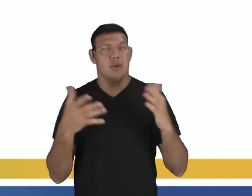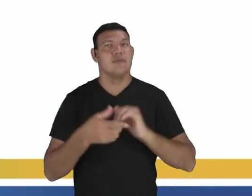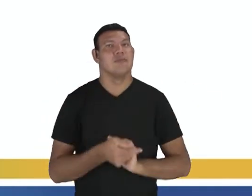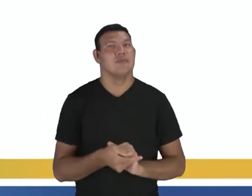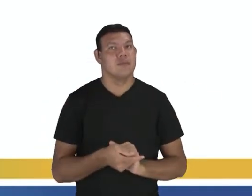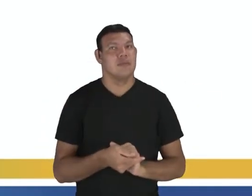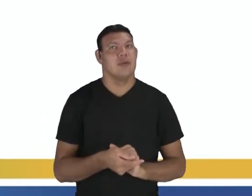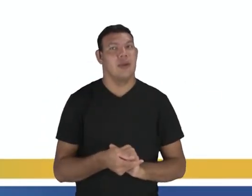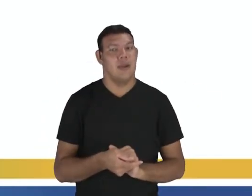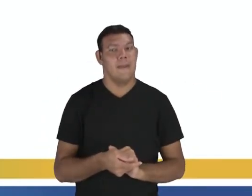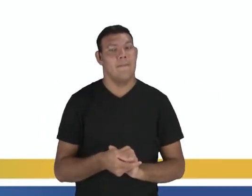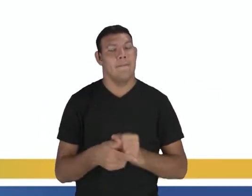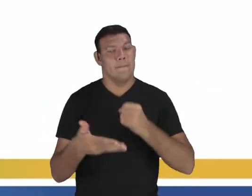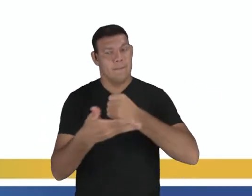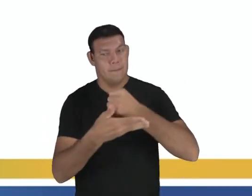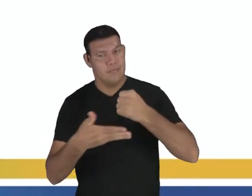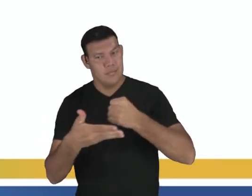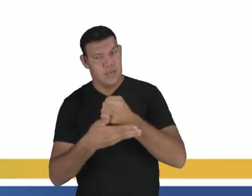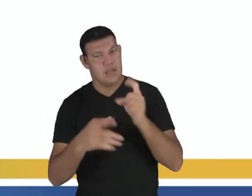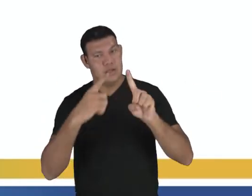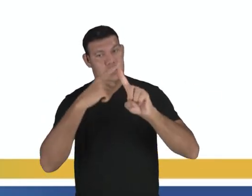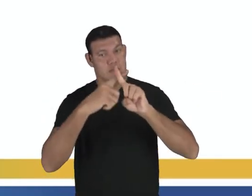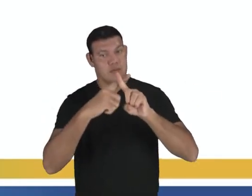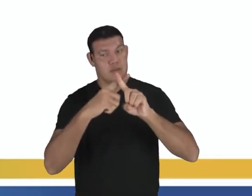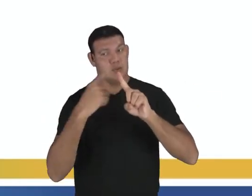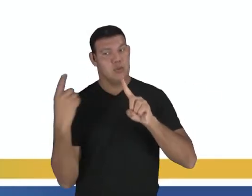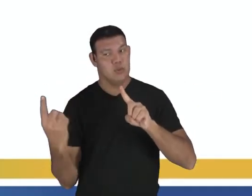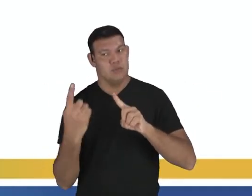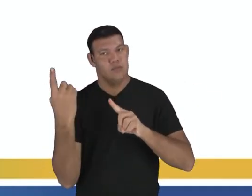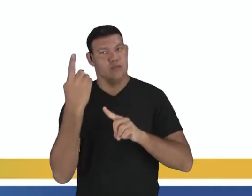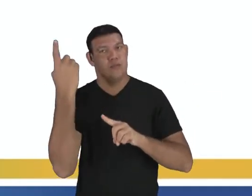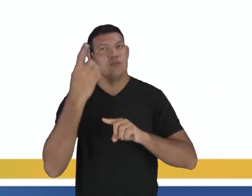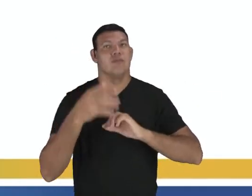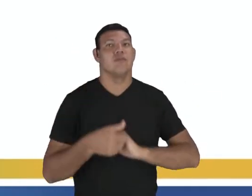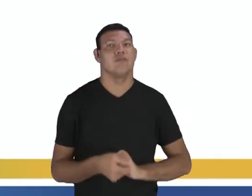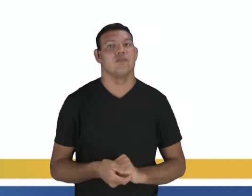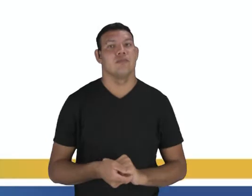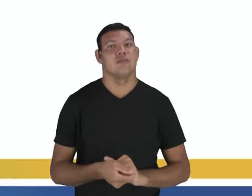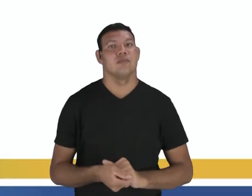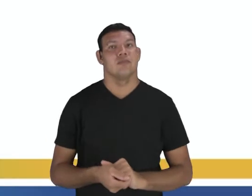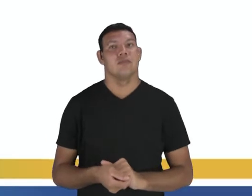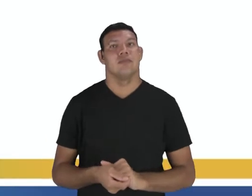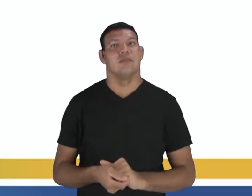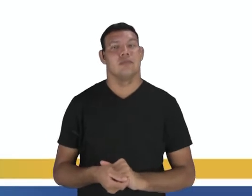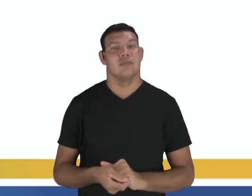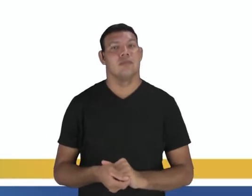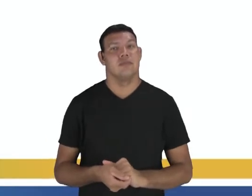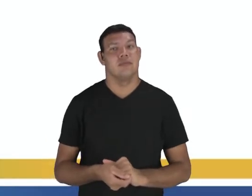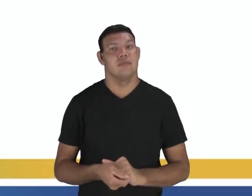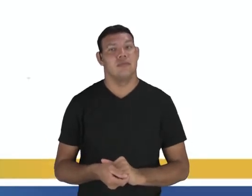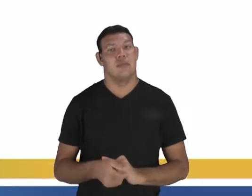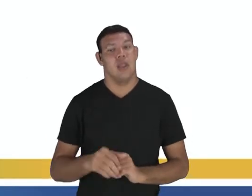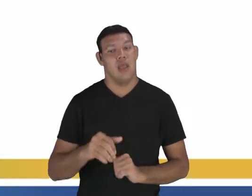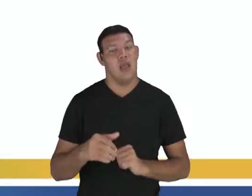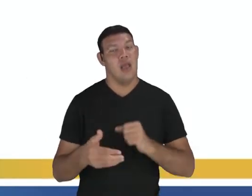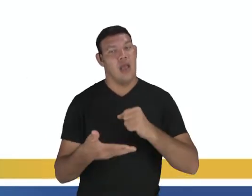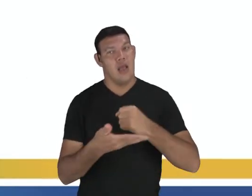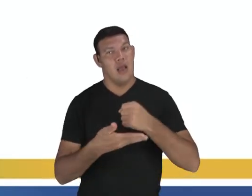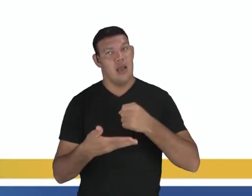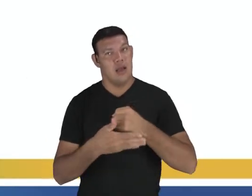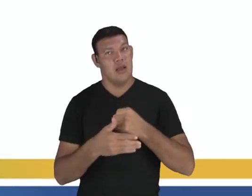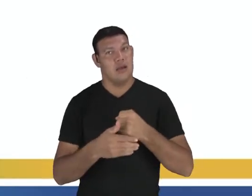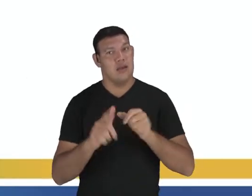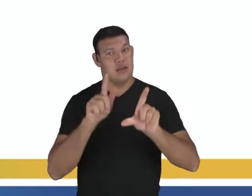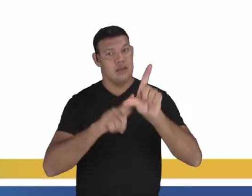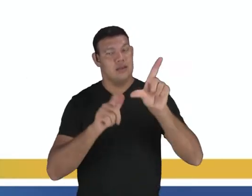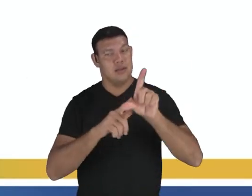altura. Quem é a minha base nesse retângulo? Não sei, mas está representado pela letra A. Quem é a minha